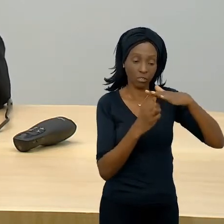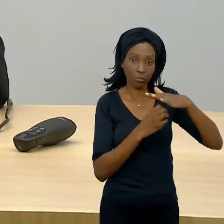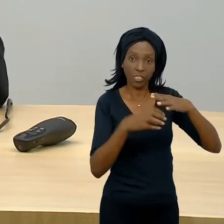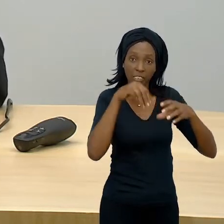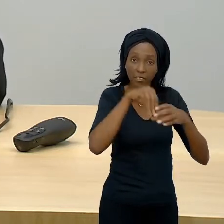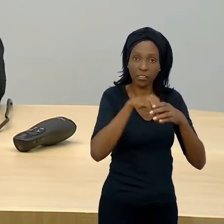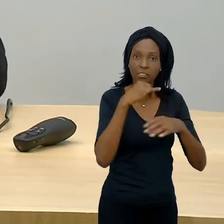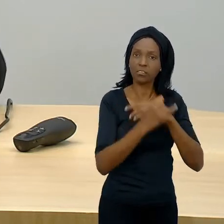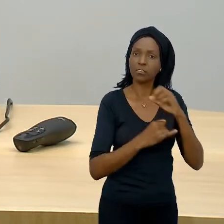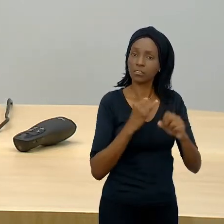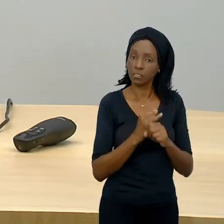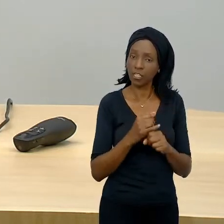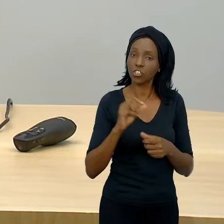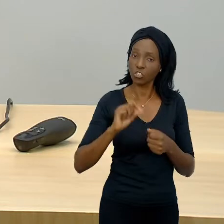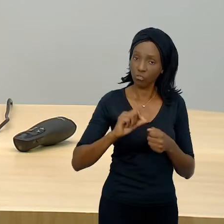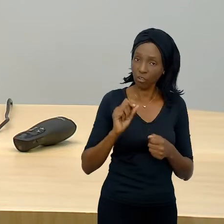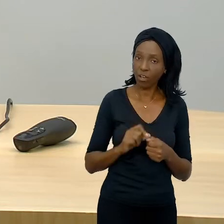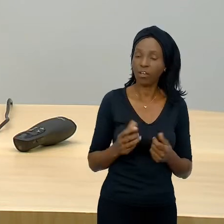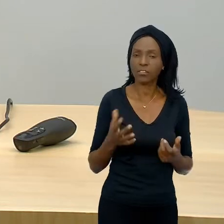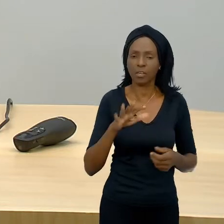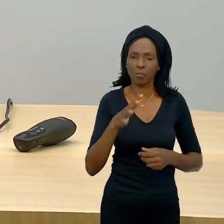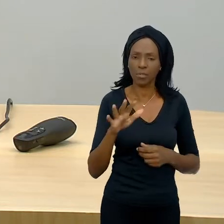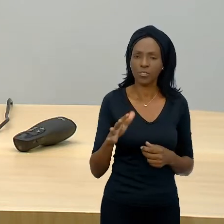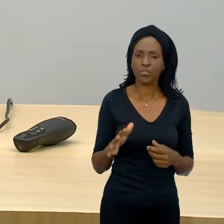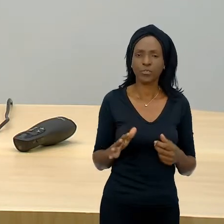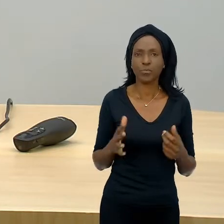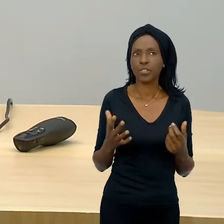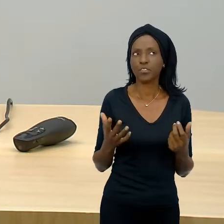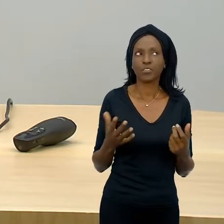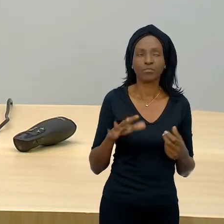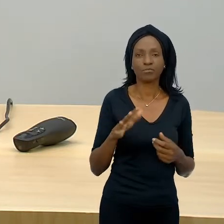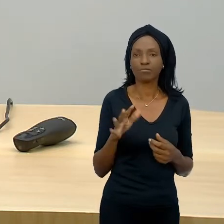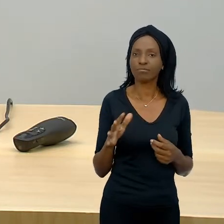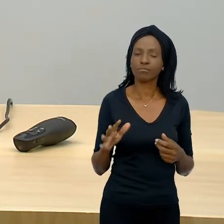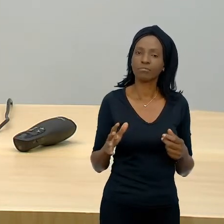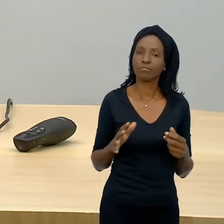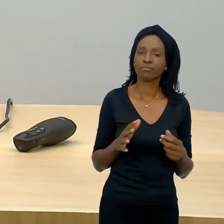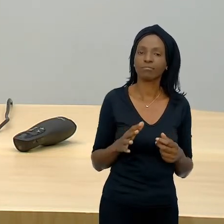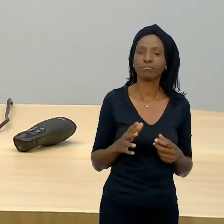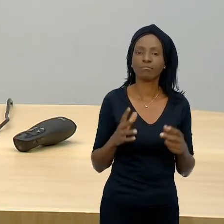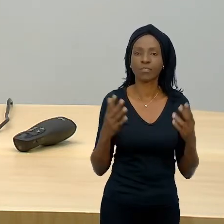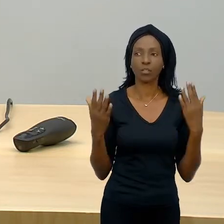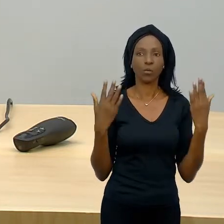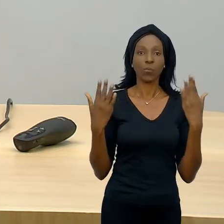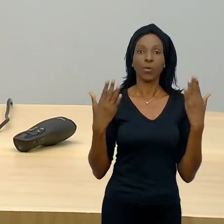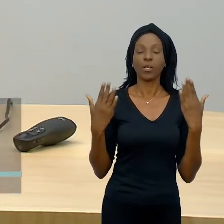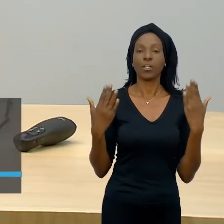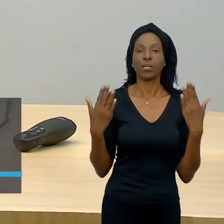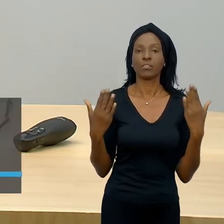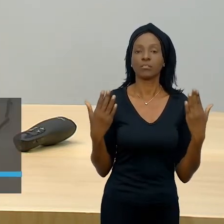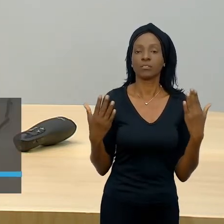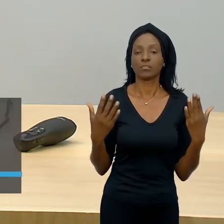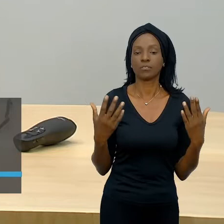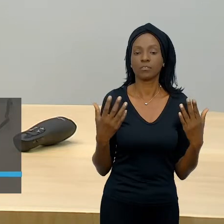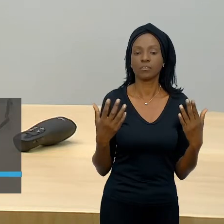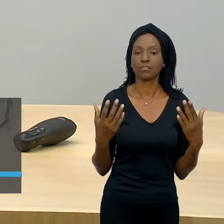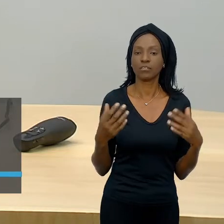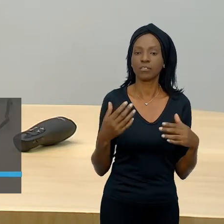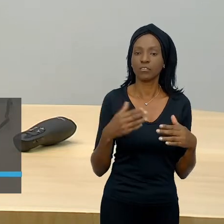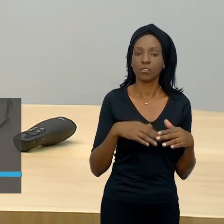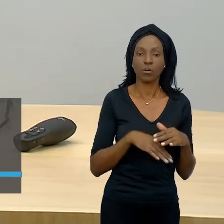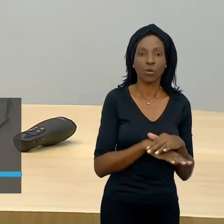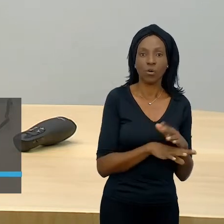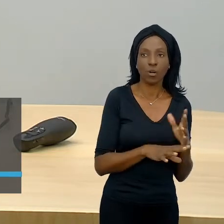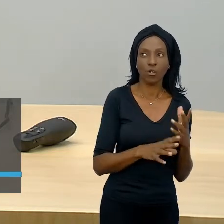internet. É mais ou menos assim comparável, né, digamos, guardadas as